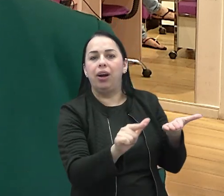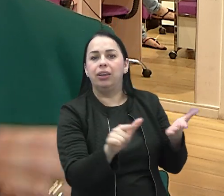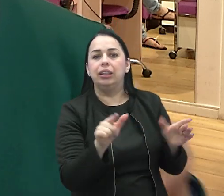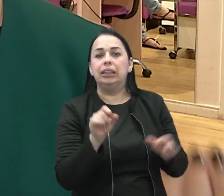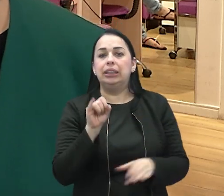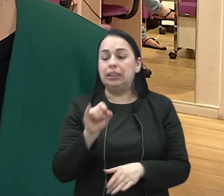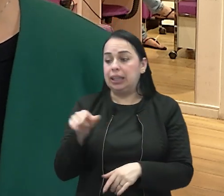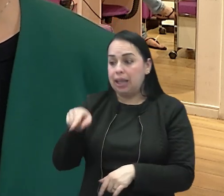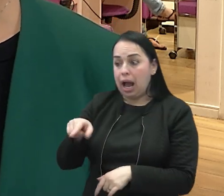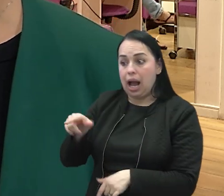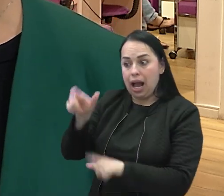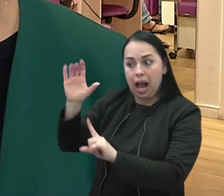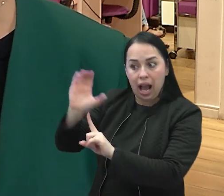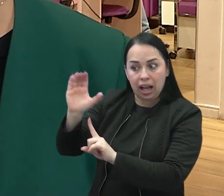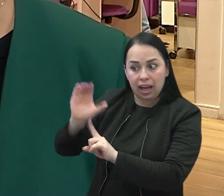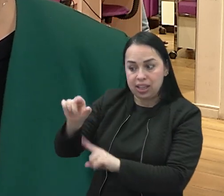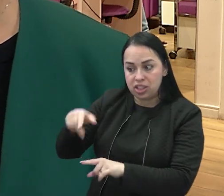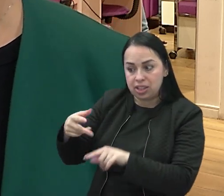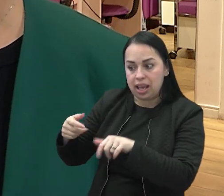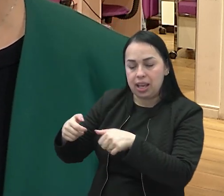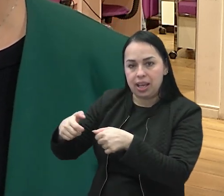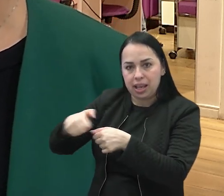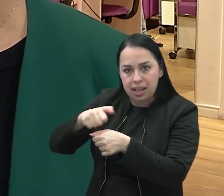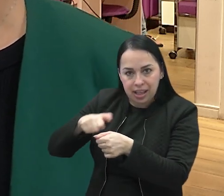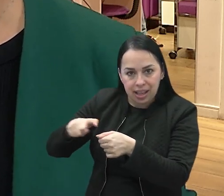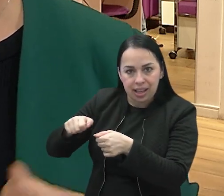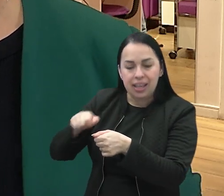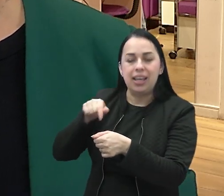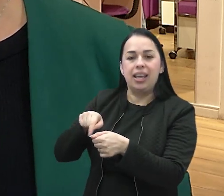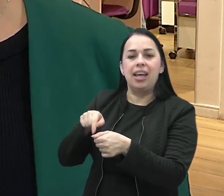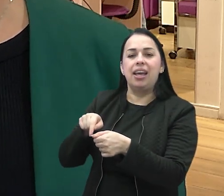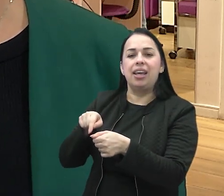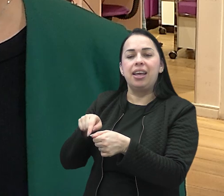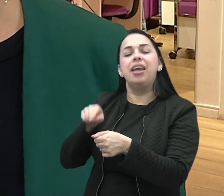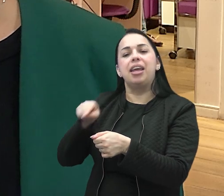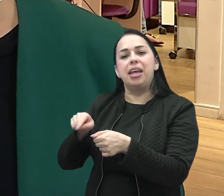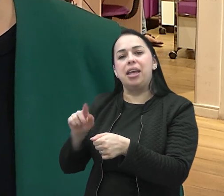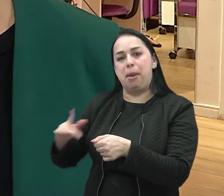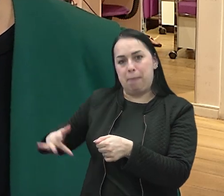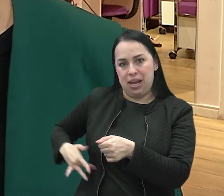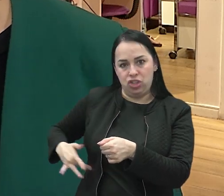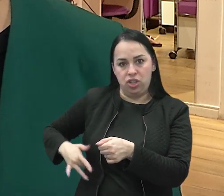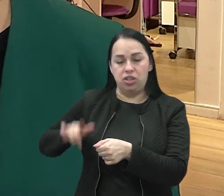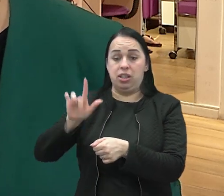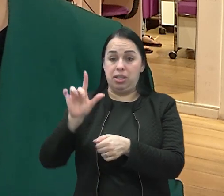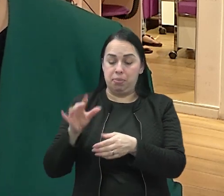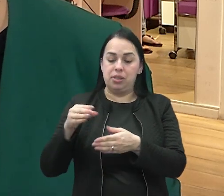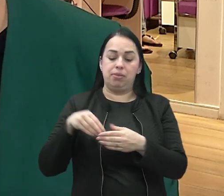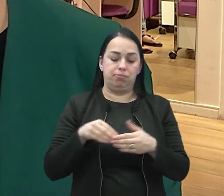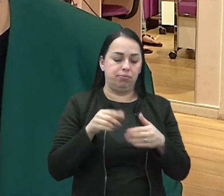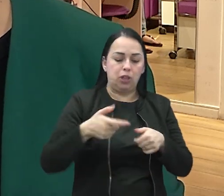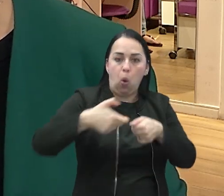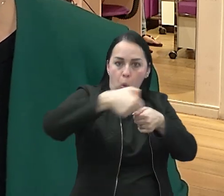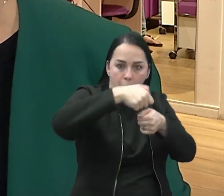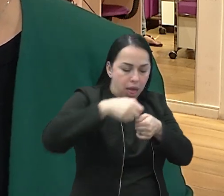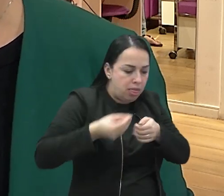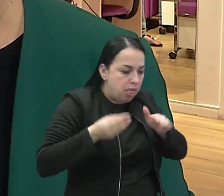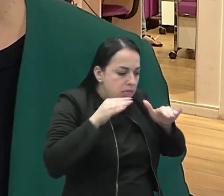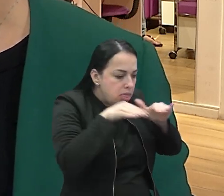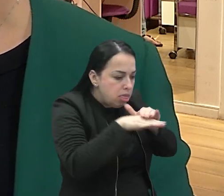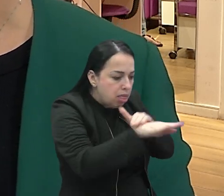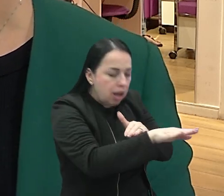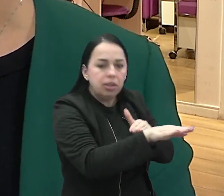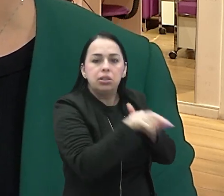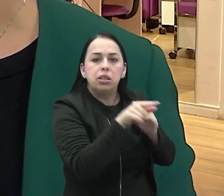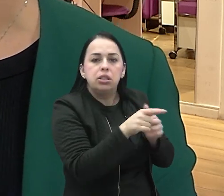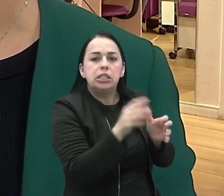Se porventura uma cliente que tem hepatite foi atendida antes, eu autoclavei esse material, fiz todo o procedimento, o protocolo, conforme